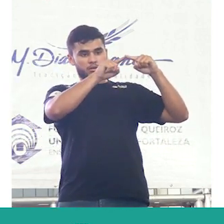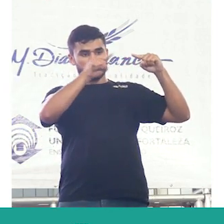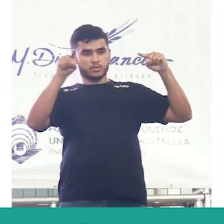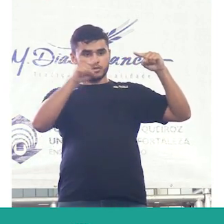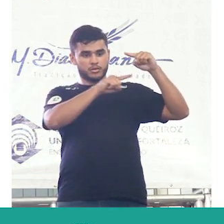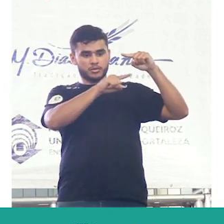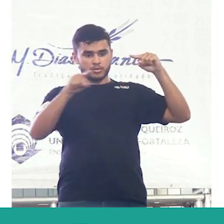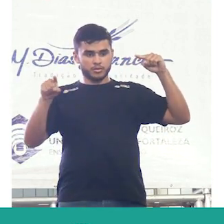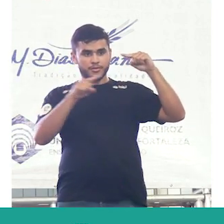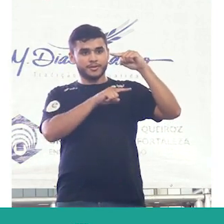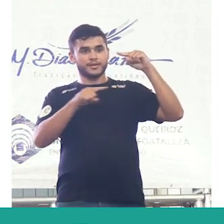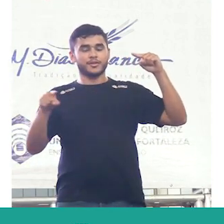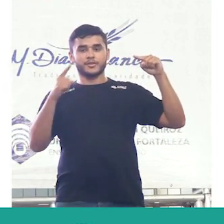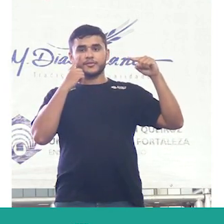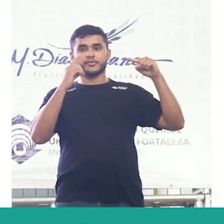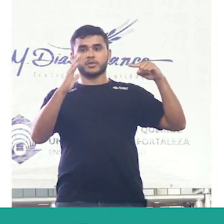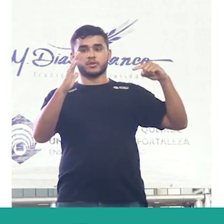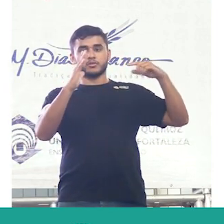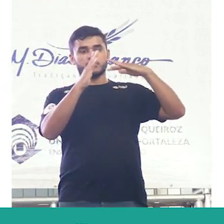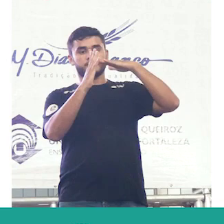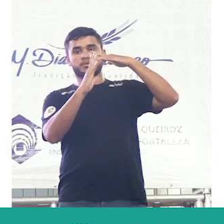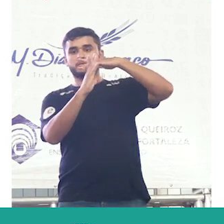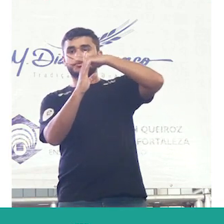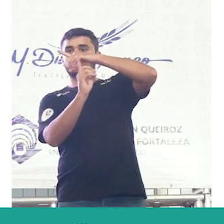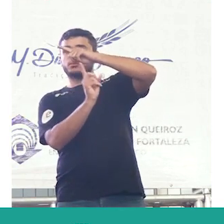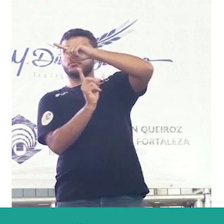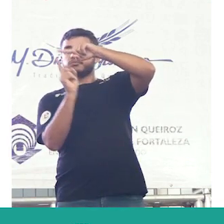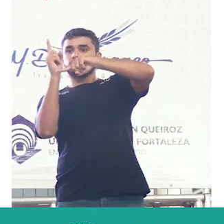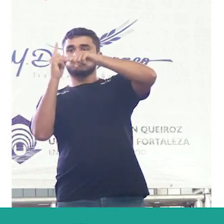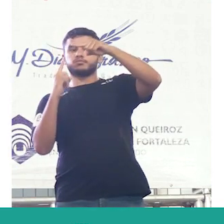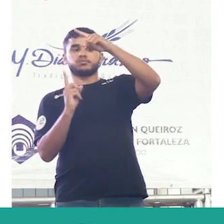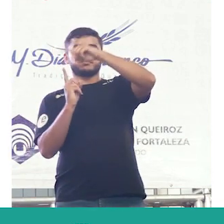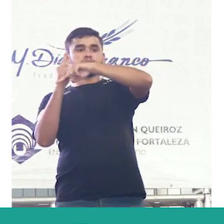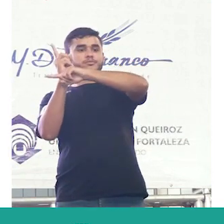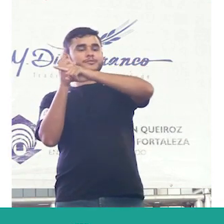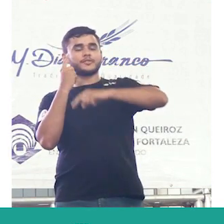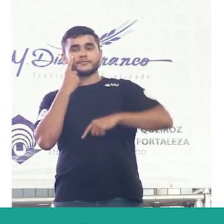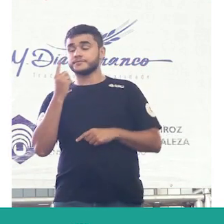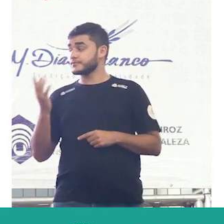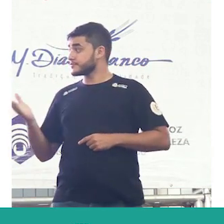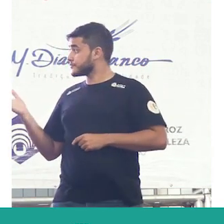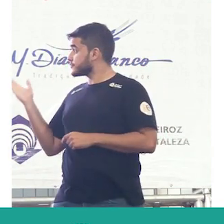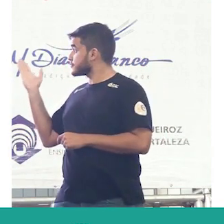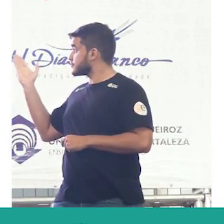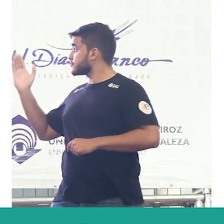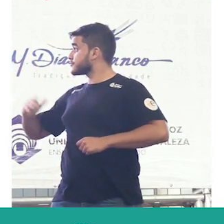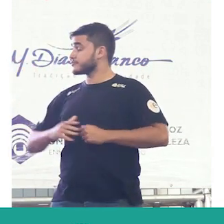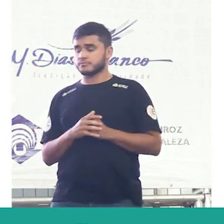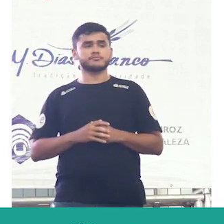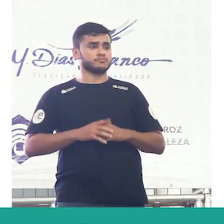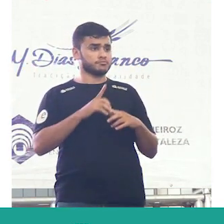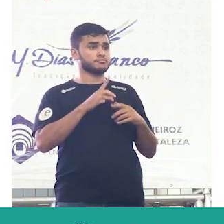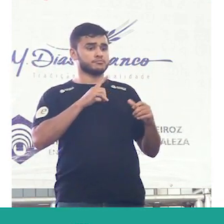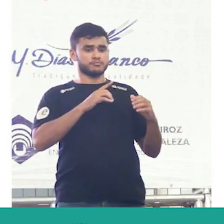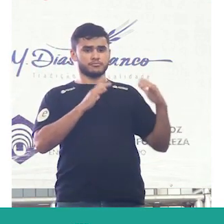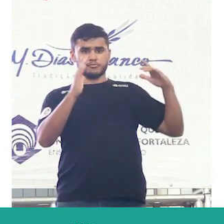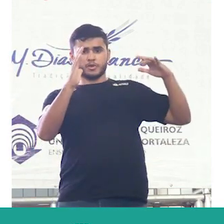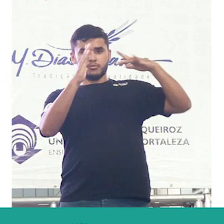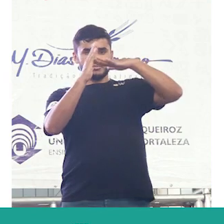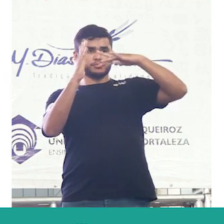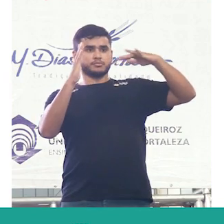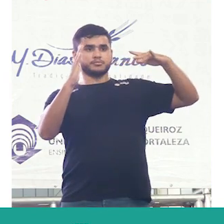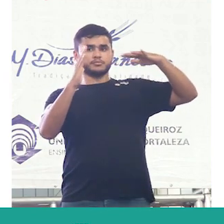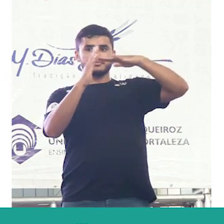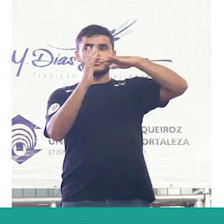elas ficam sofrendo desvio. Vocês estão vendo aí ou não? E quando saem ou não saem todas modificadas com a relação